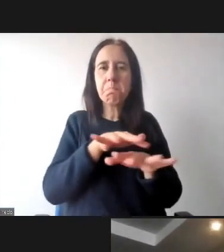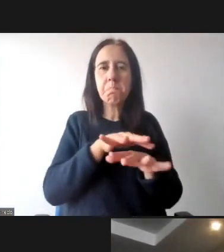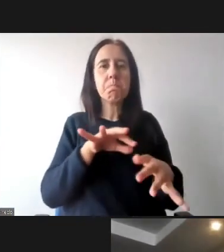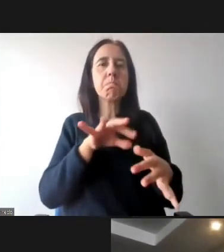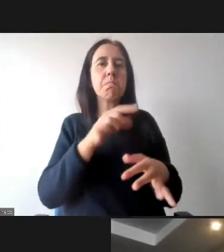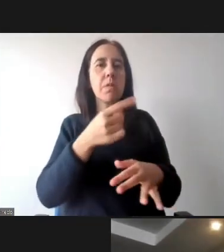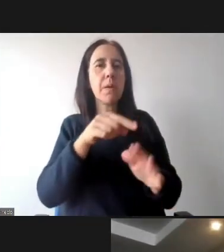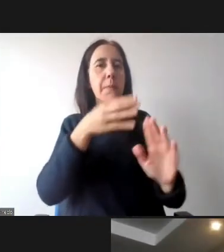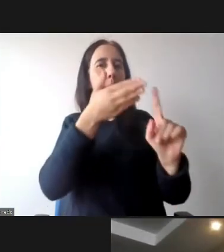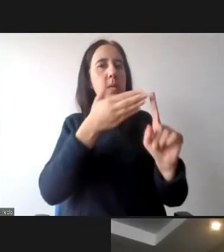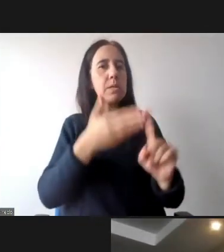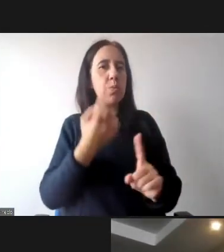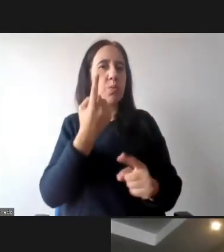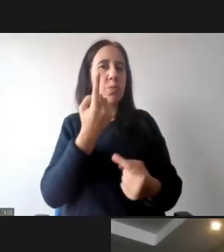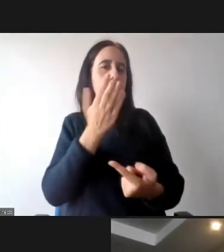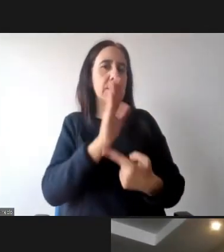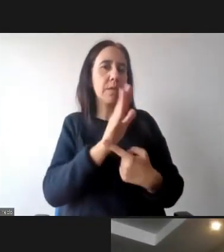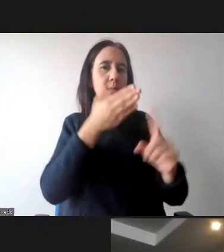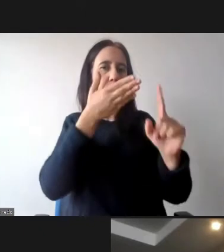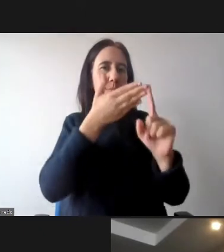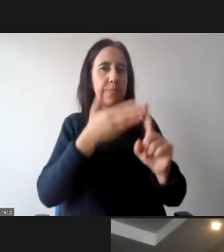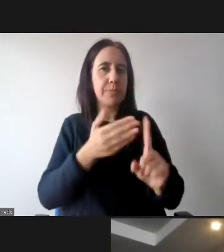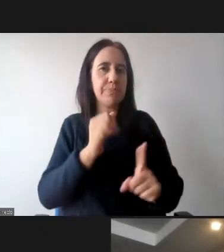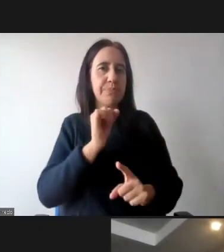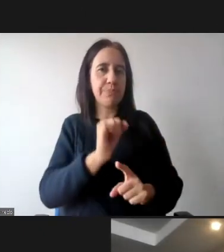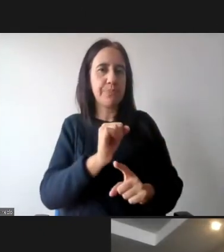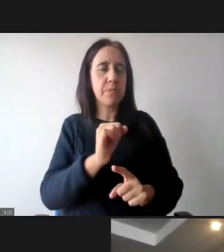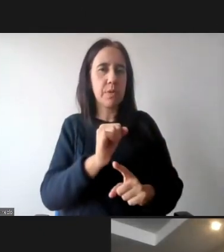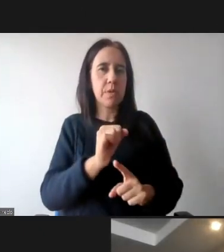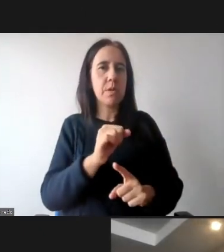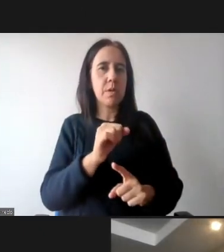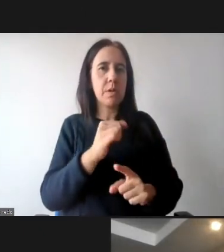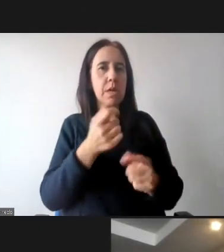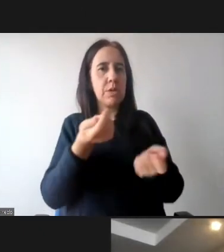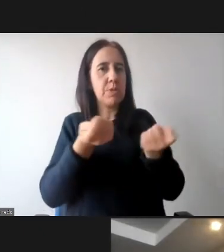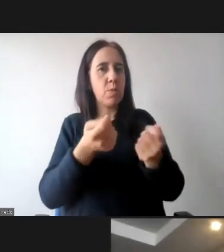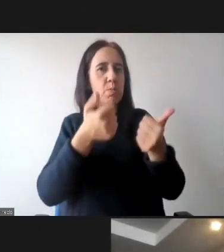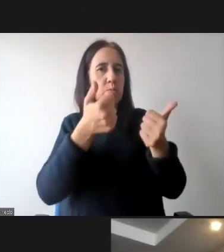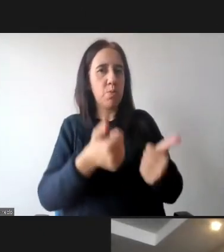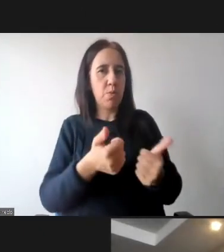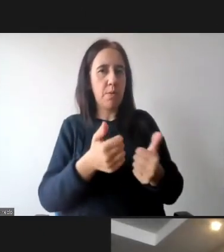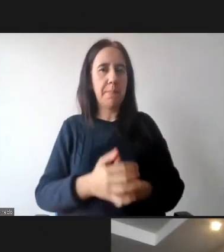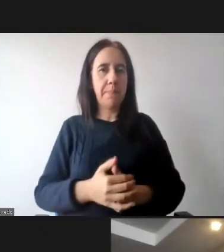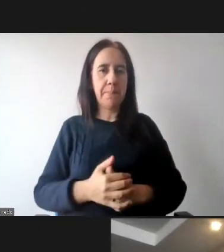outros princípios, como por exemplo com o princípio da boa administração.